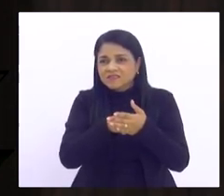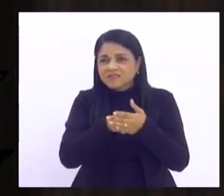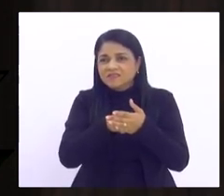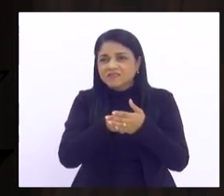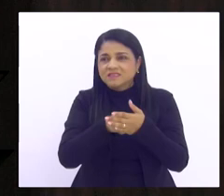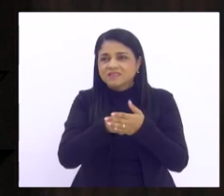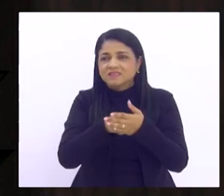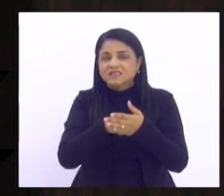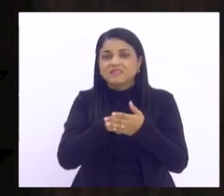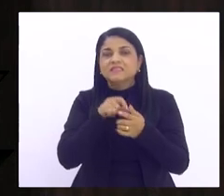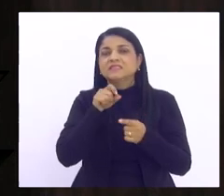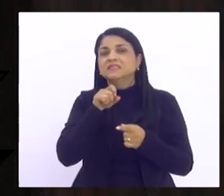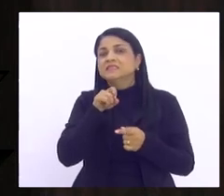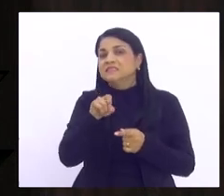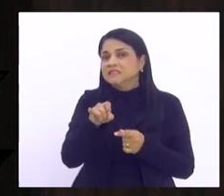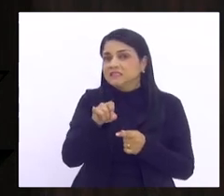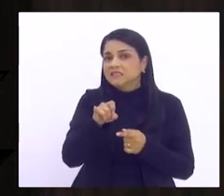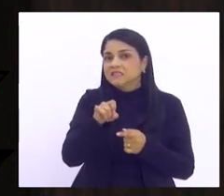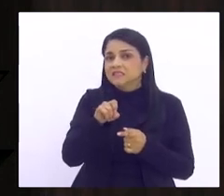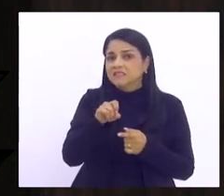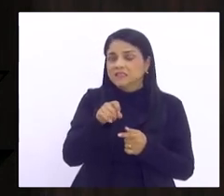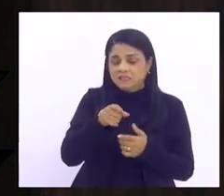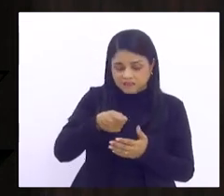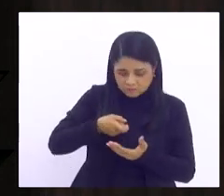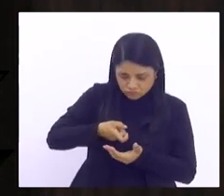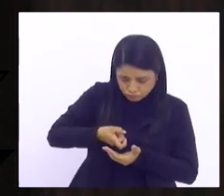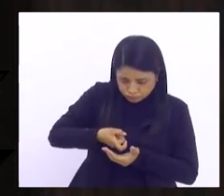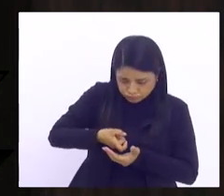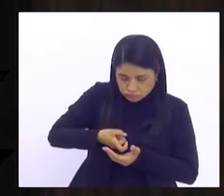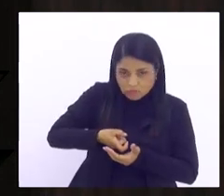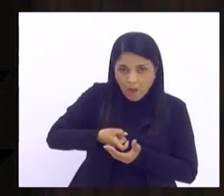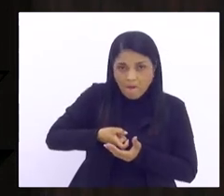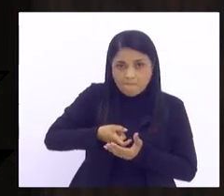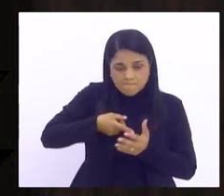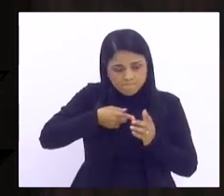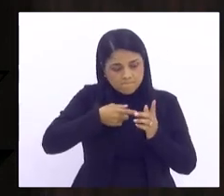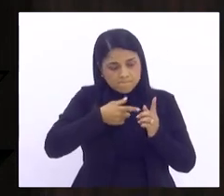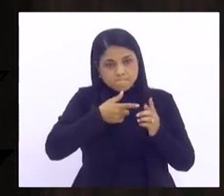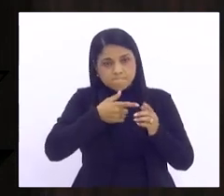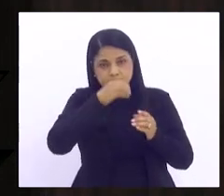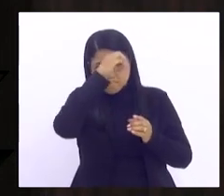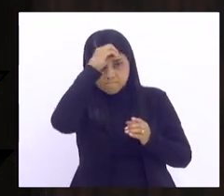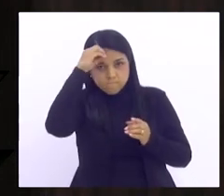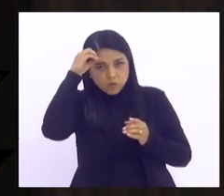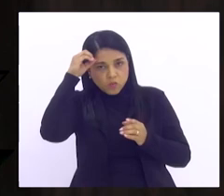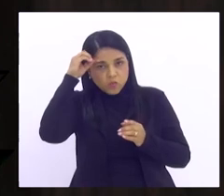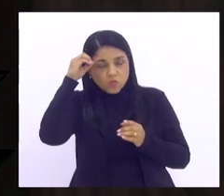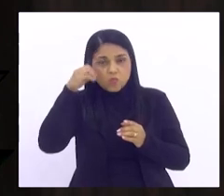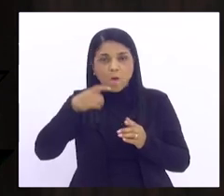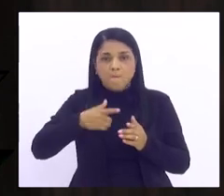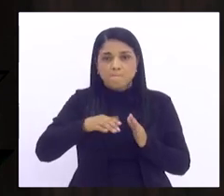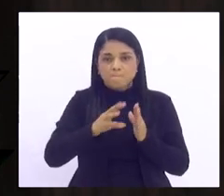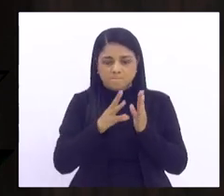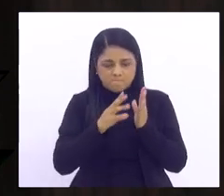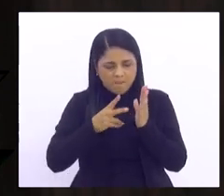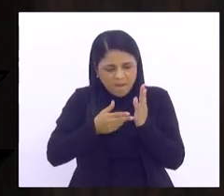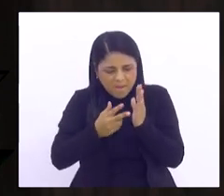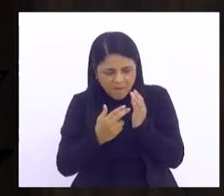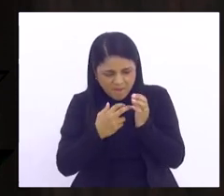estão pavimentando o caminho da barbárie que vem, ou melhor, que advém com o